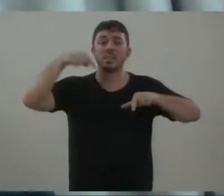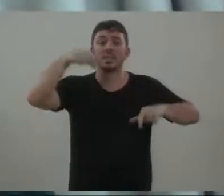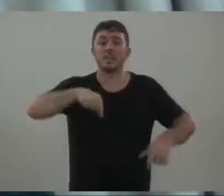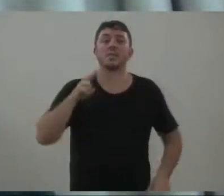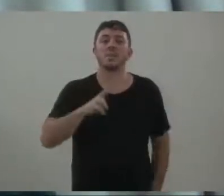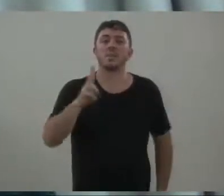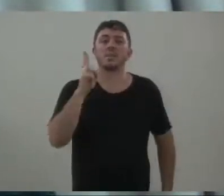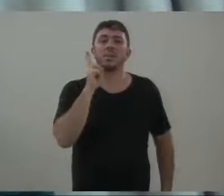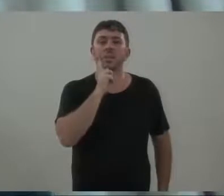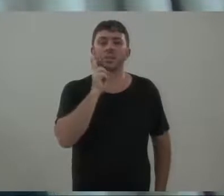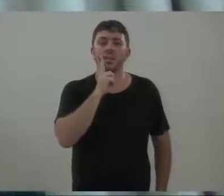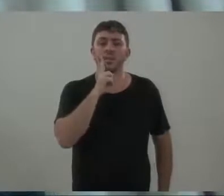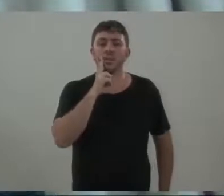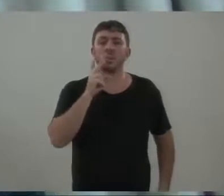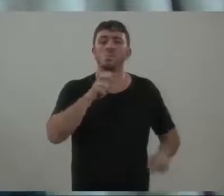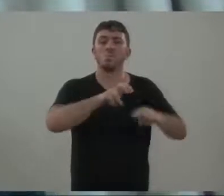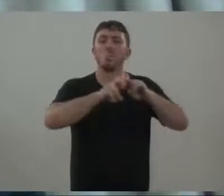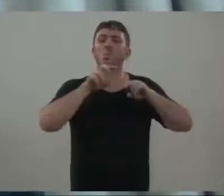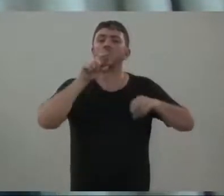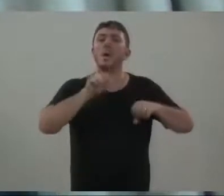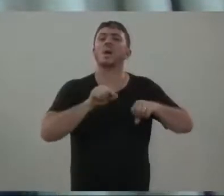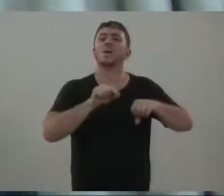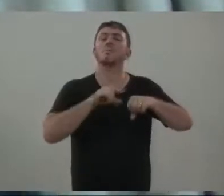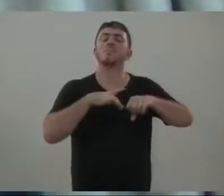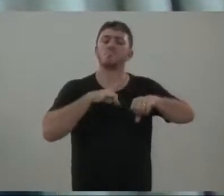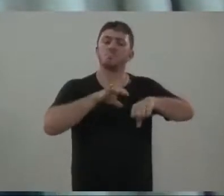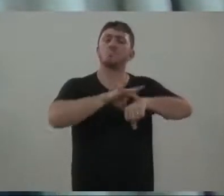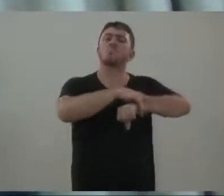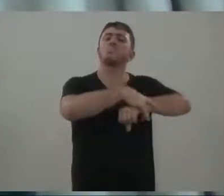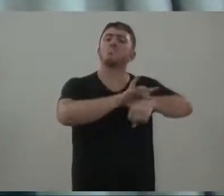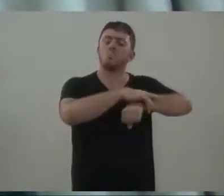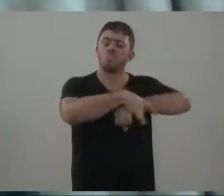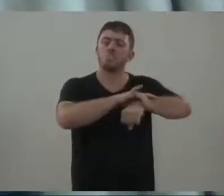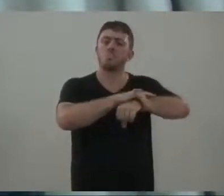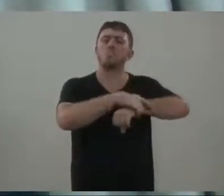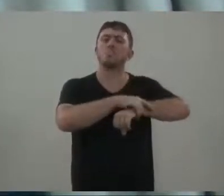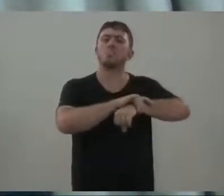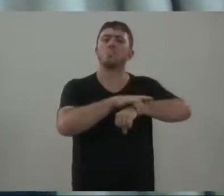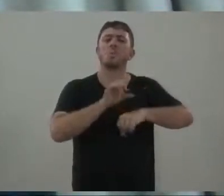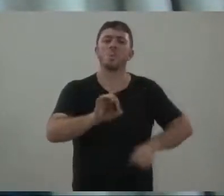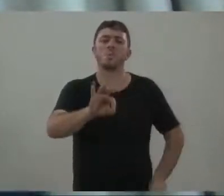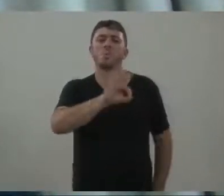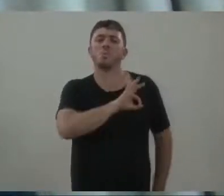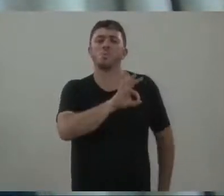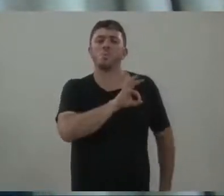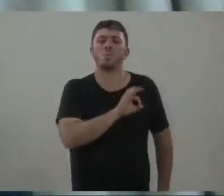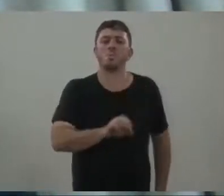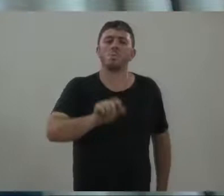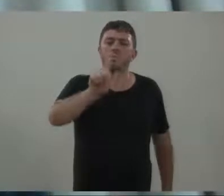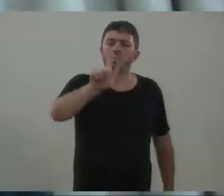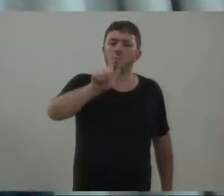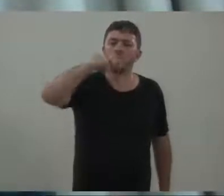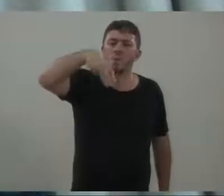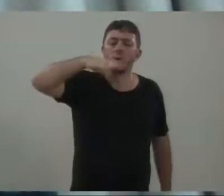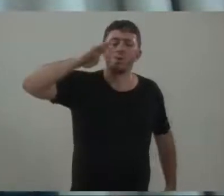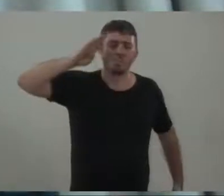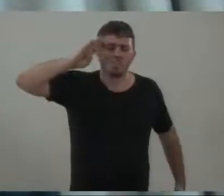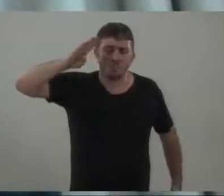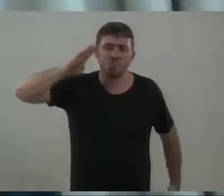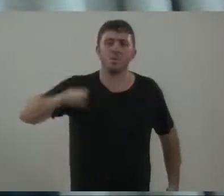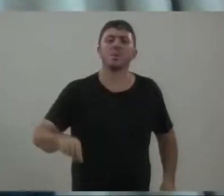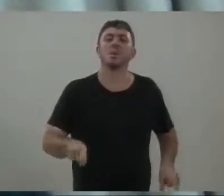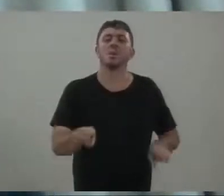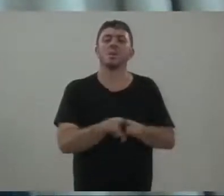principalmente as forças de segurança do nosso município, a nossa querida Guarda Municipal, a